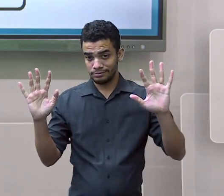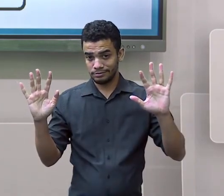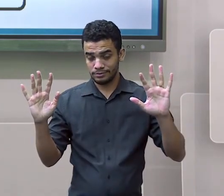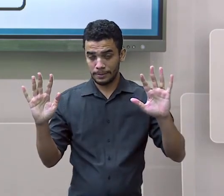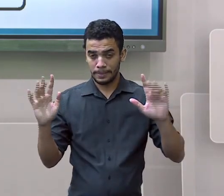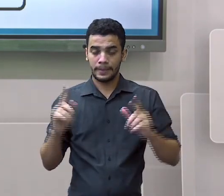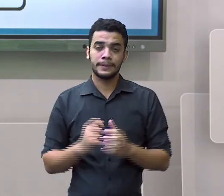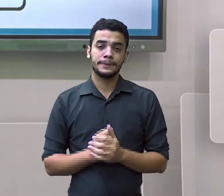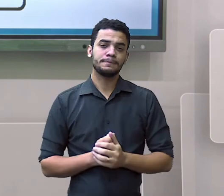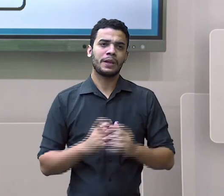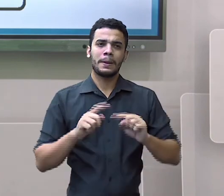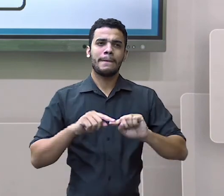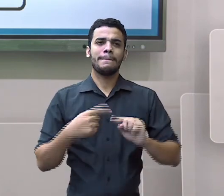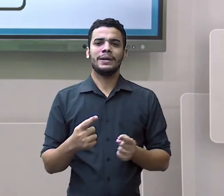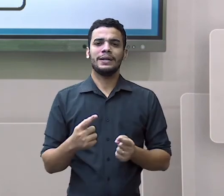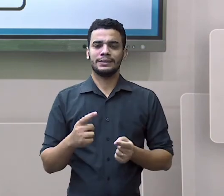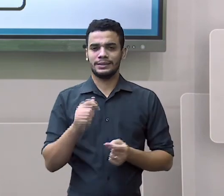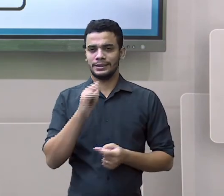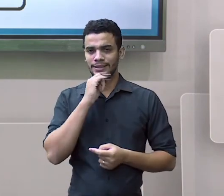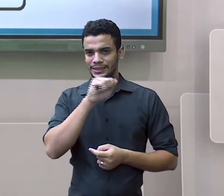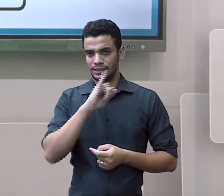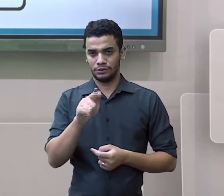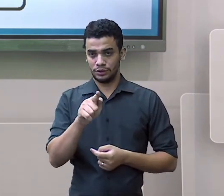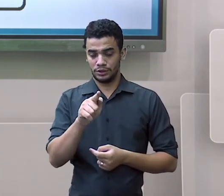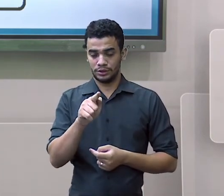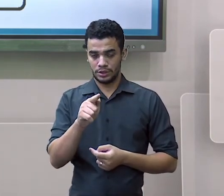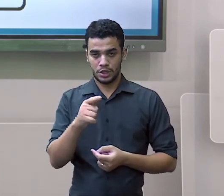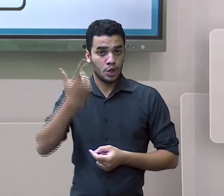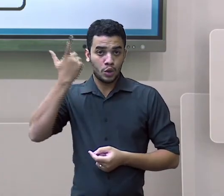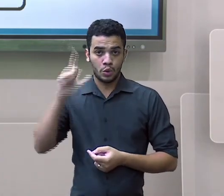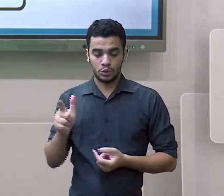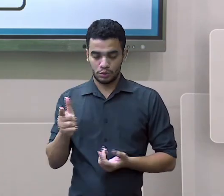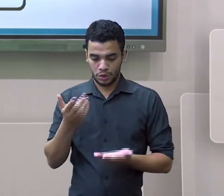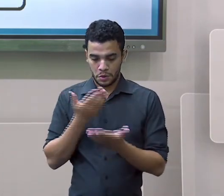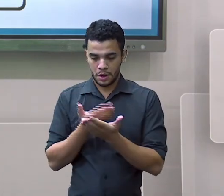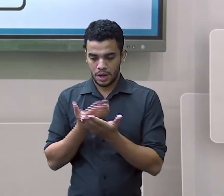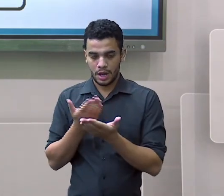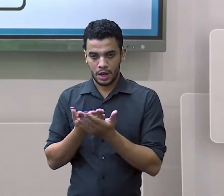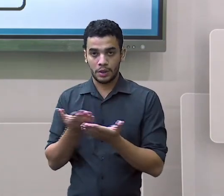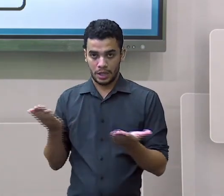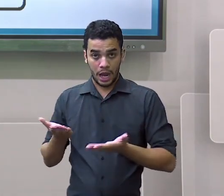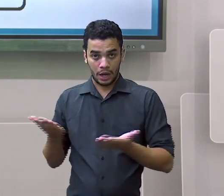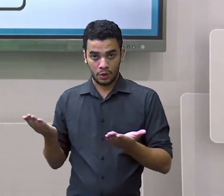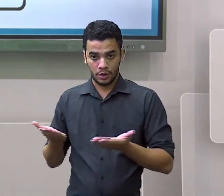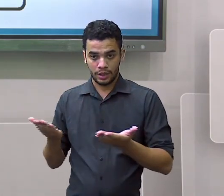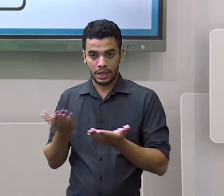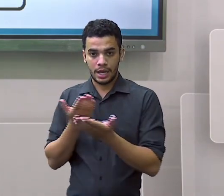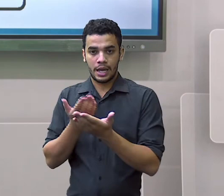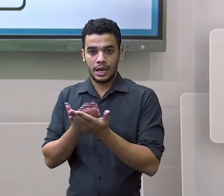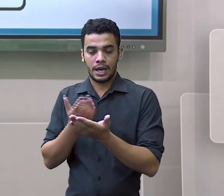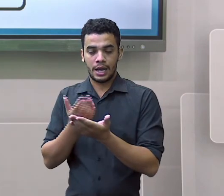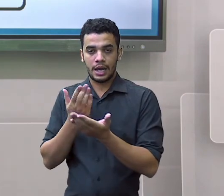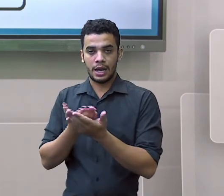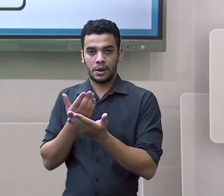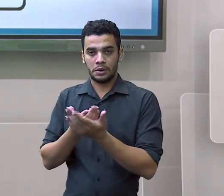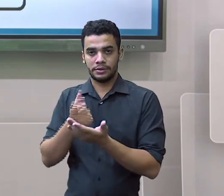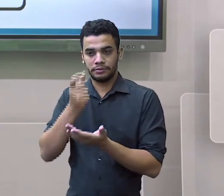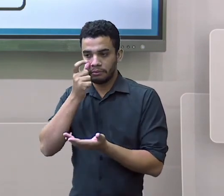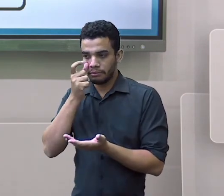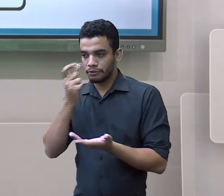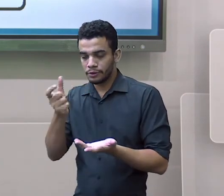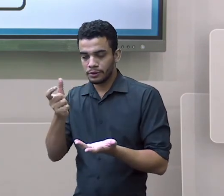Se você não conseguiu assistir a essa aula, porque talvez ou você está na escola, ou teve uma